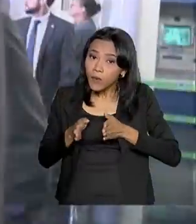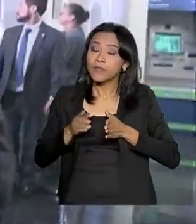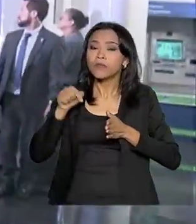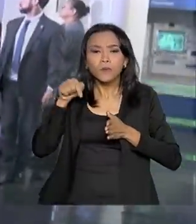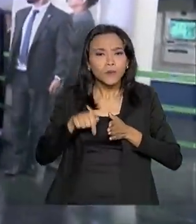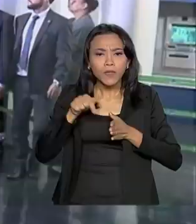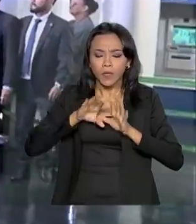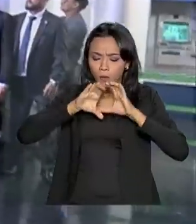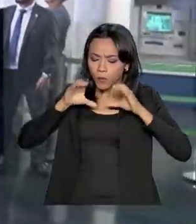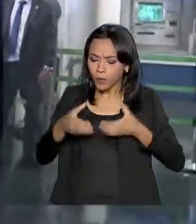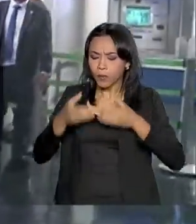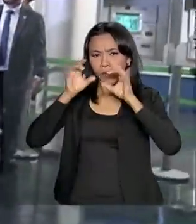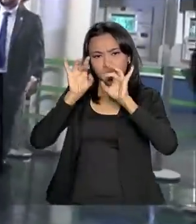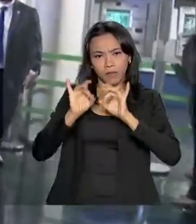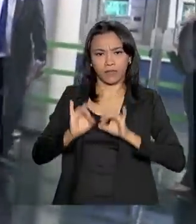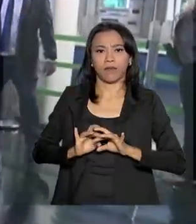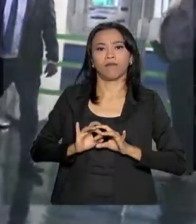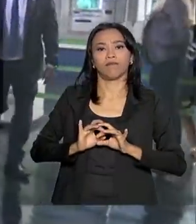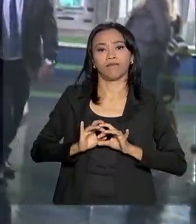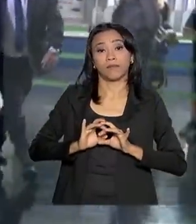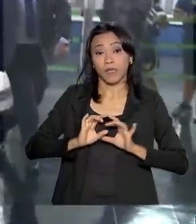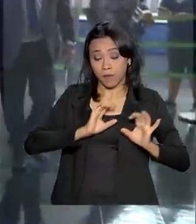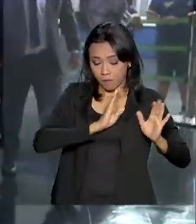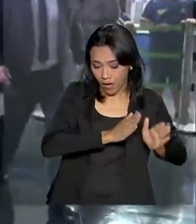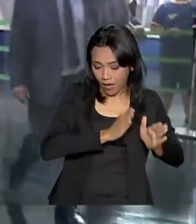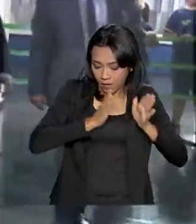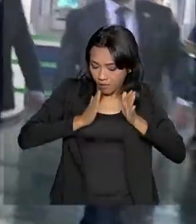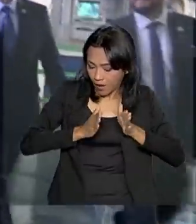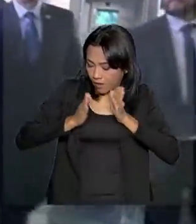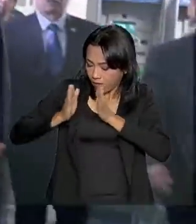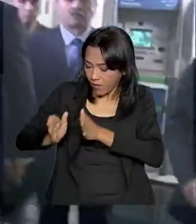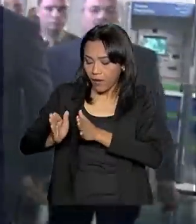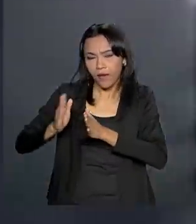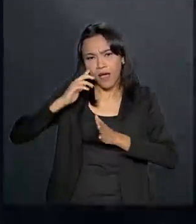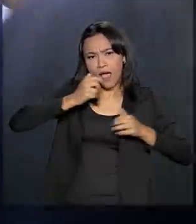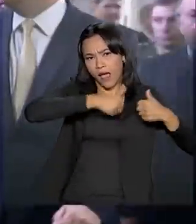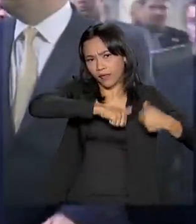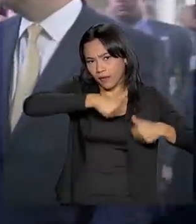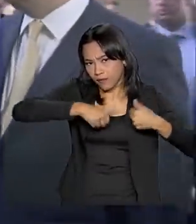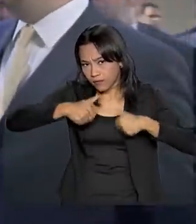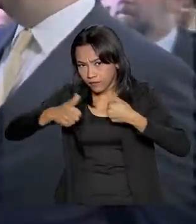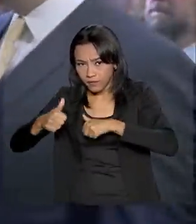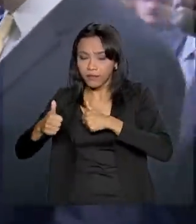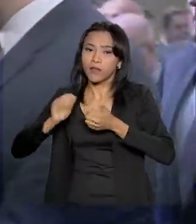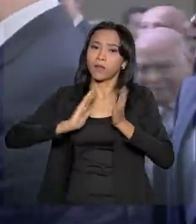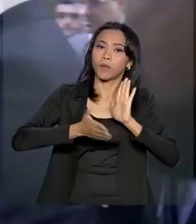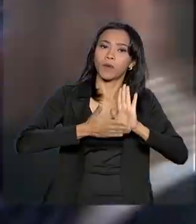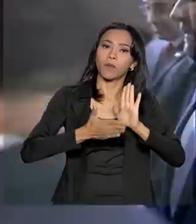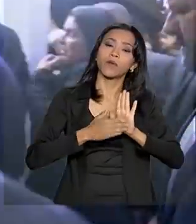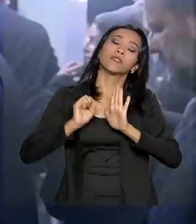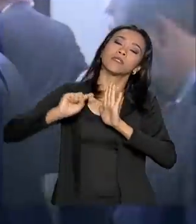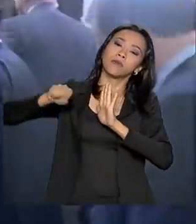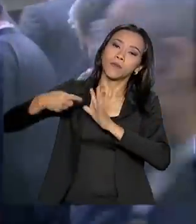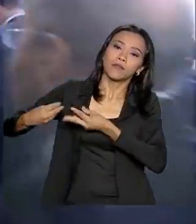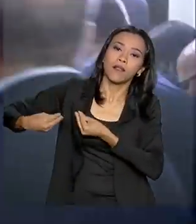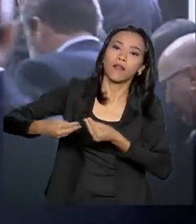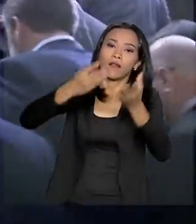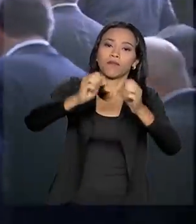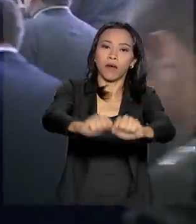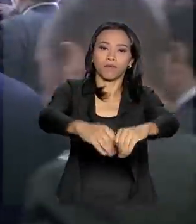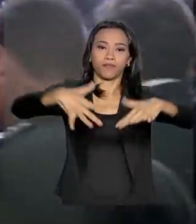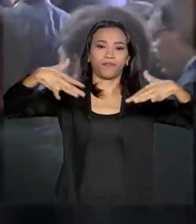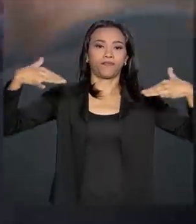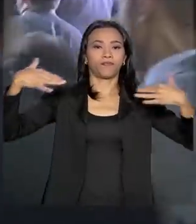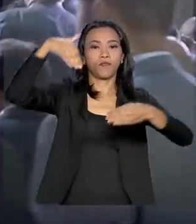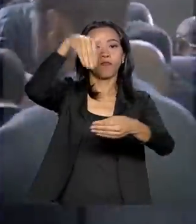comissão especial. Após toda essa análise da proposta, será colocada então em votação.